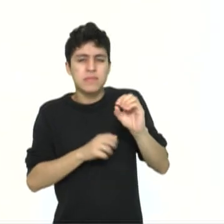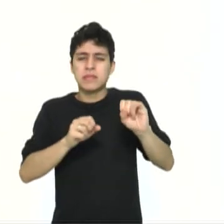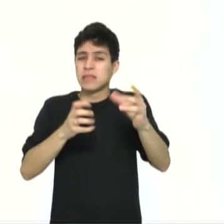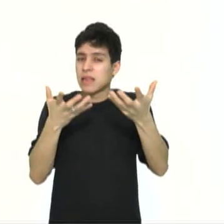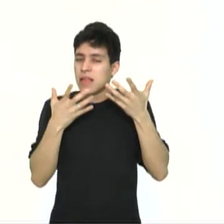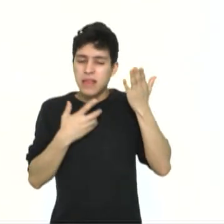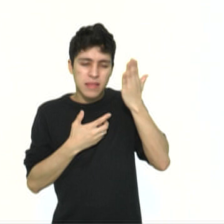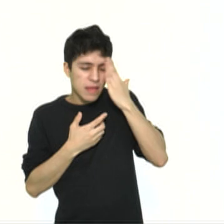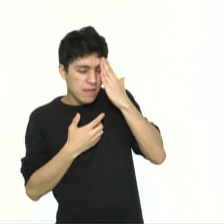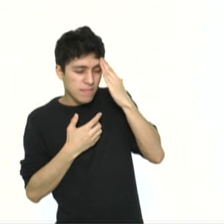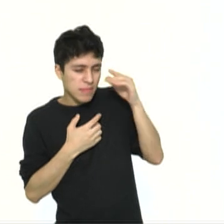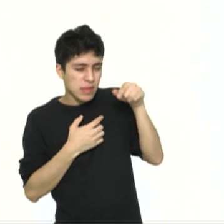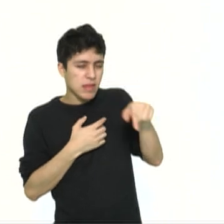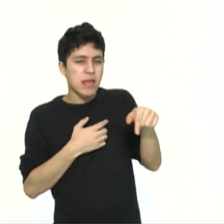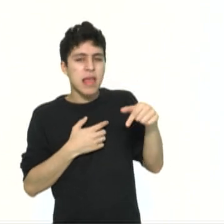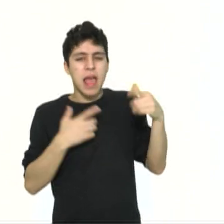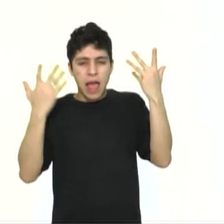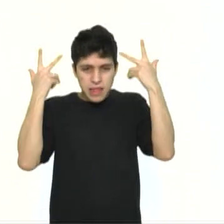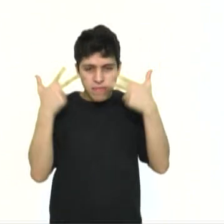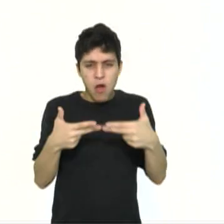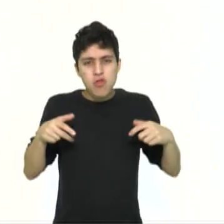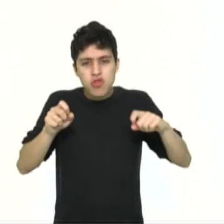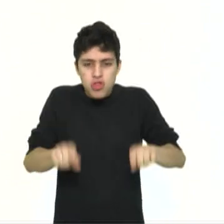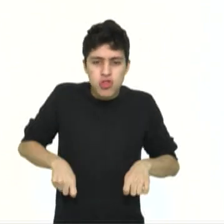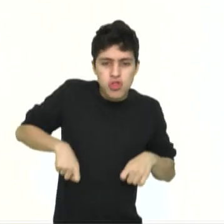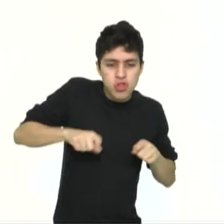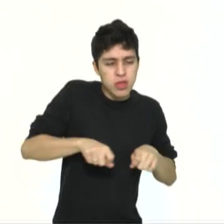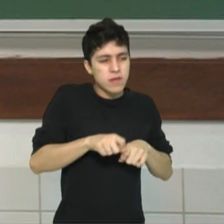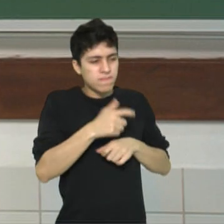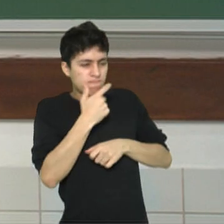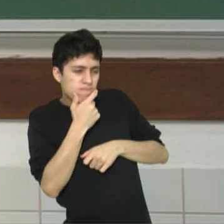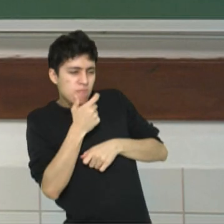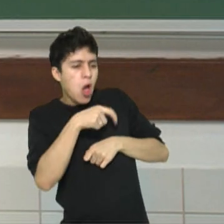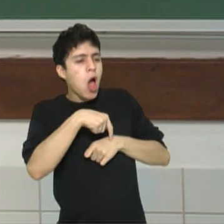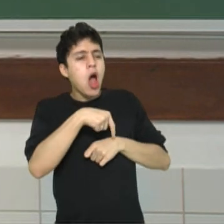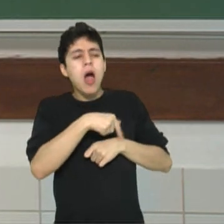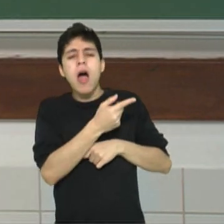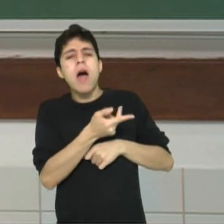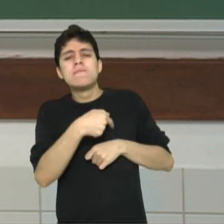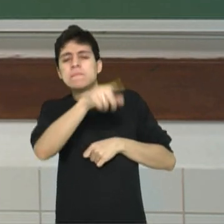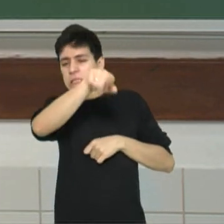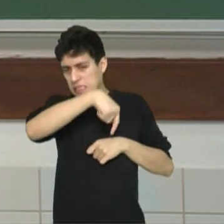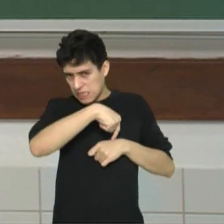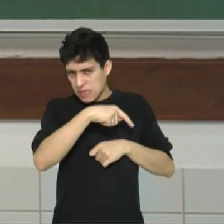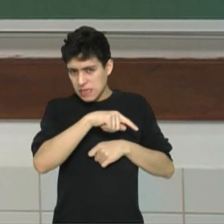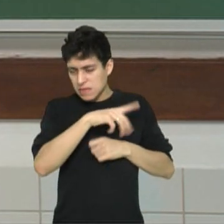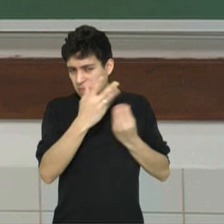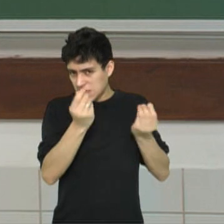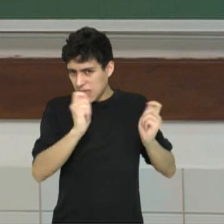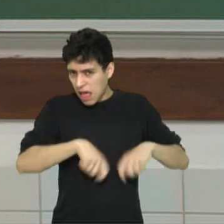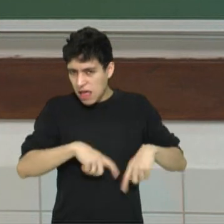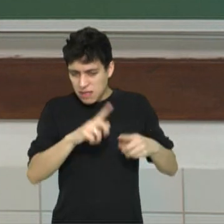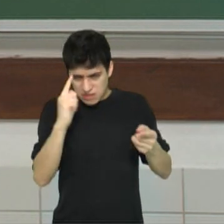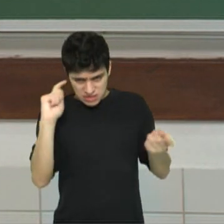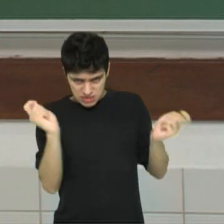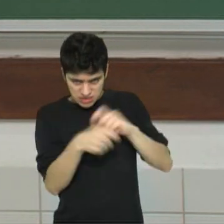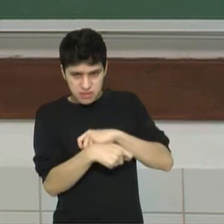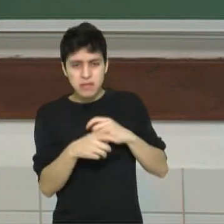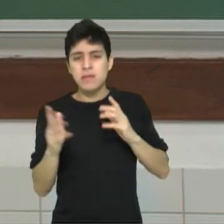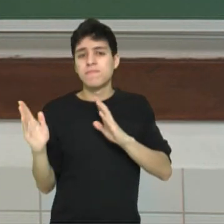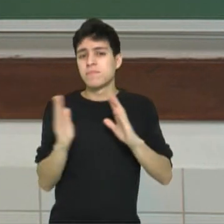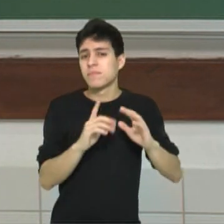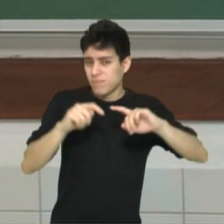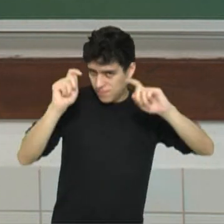saber a velocidade do guepardo em quilômetro por hora, ao invés de metros por segundo, será que isso é possível? É